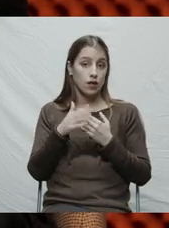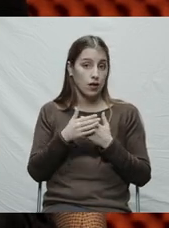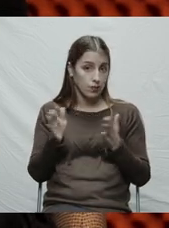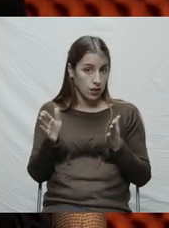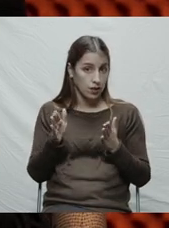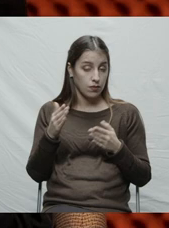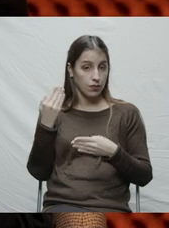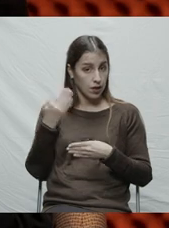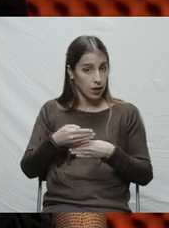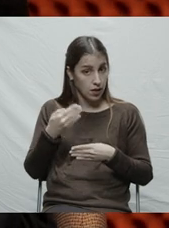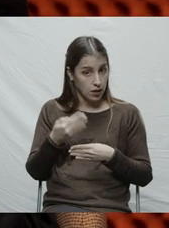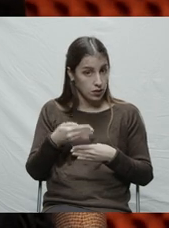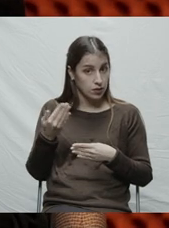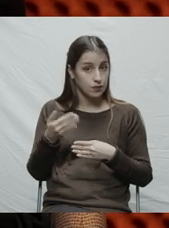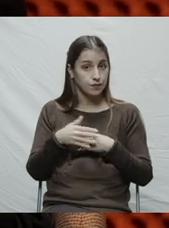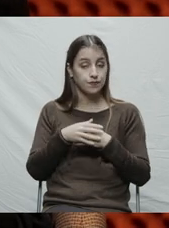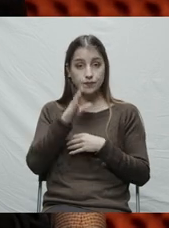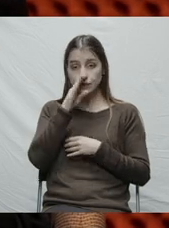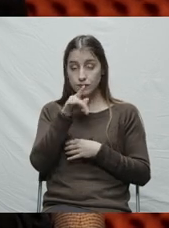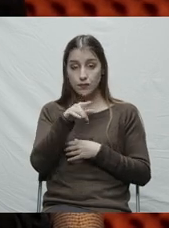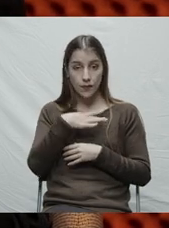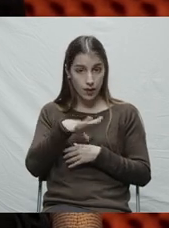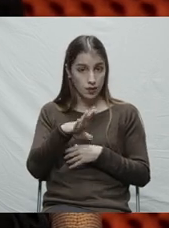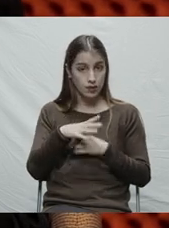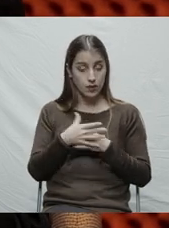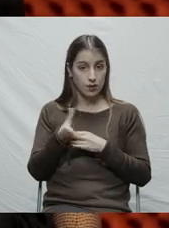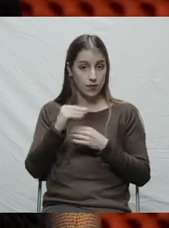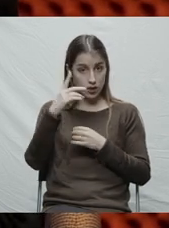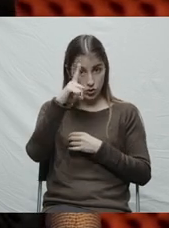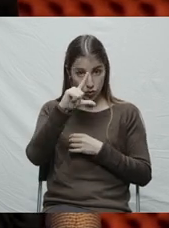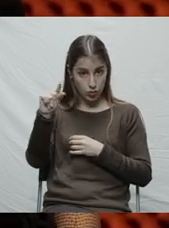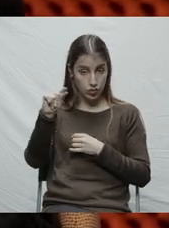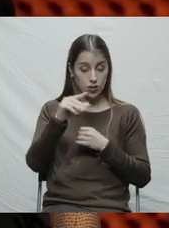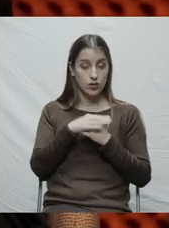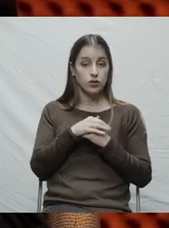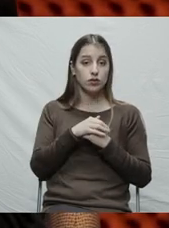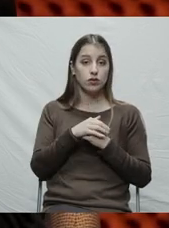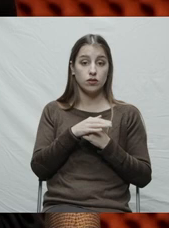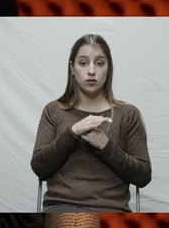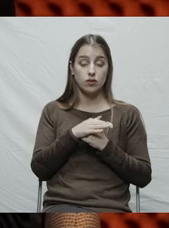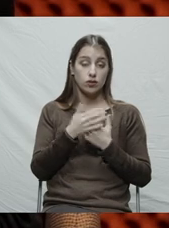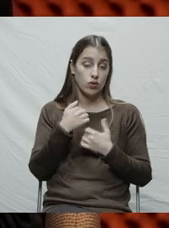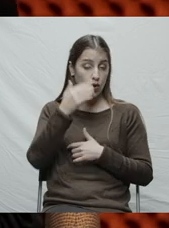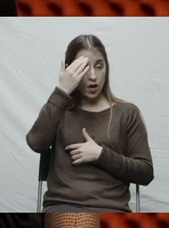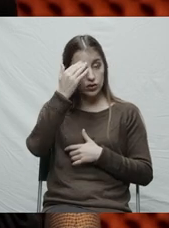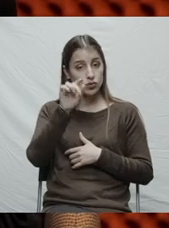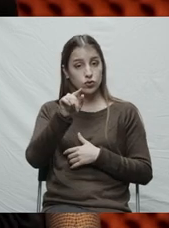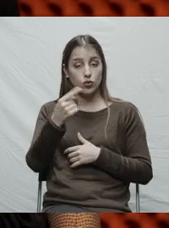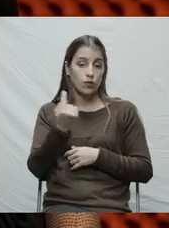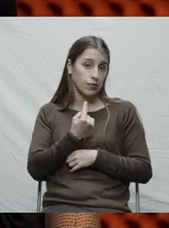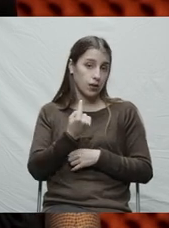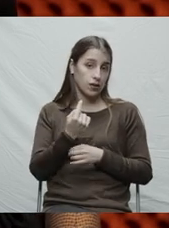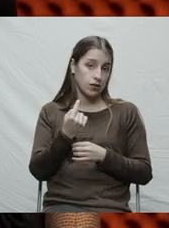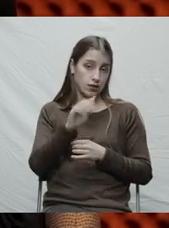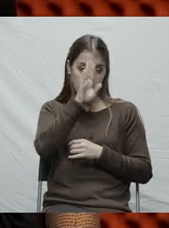abrir barreiras ou abrir fronteiras ou ir mais longe ou, de facto, investigar com o corpo e com o coração e com a cabeça, então eu acho que tu tens que saber muito e tens